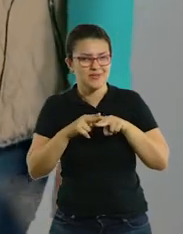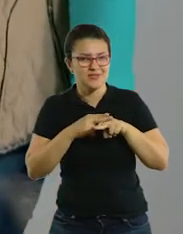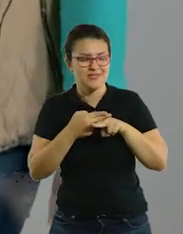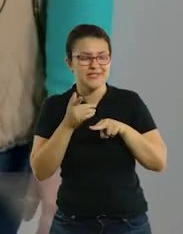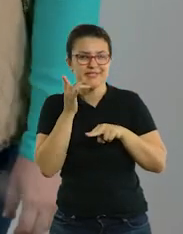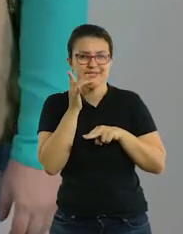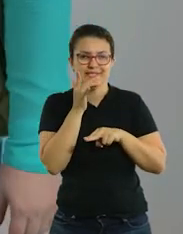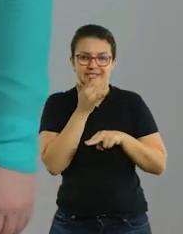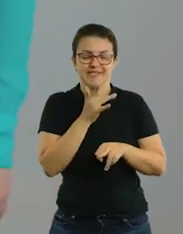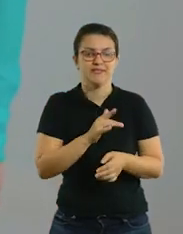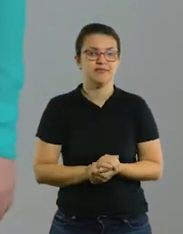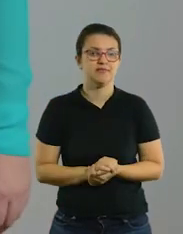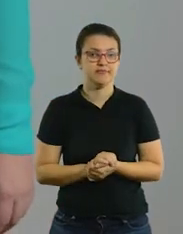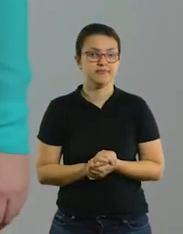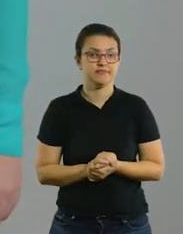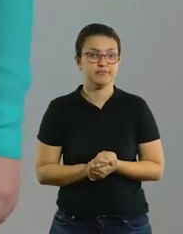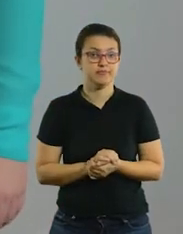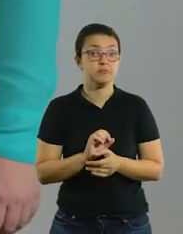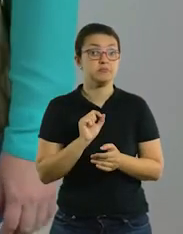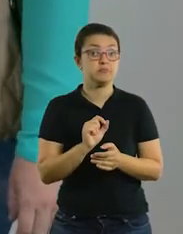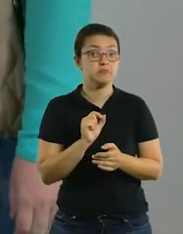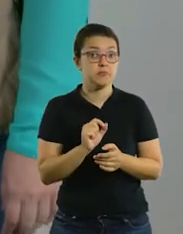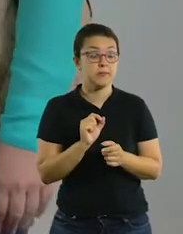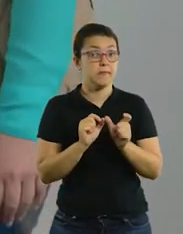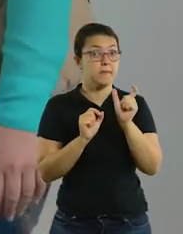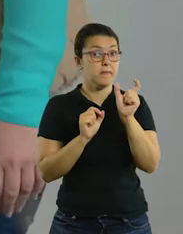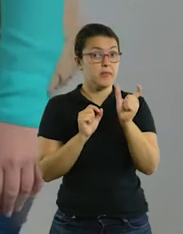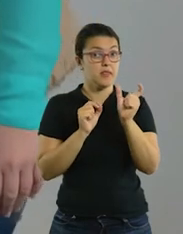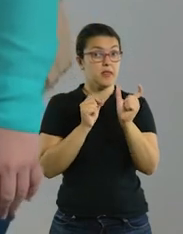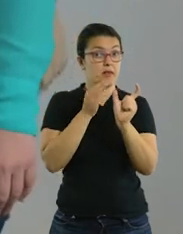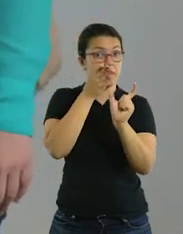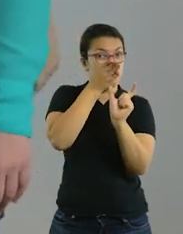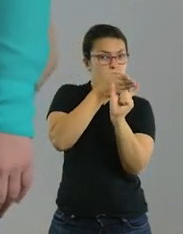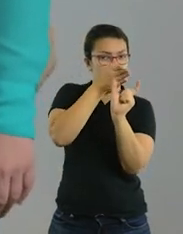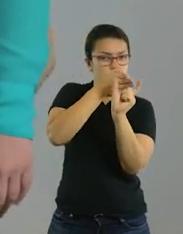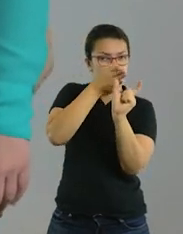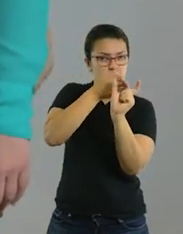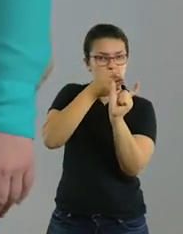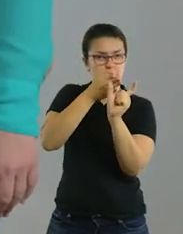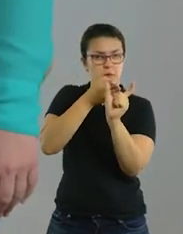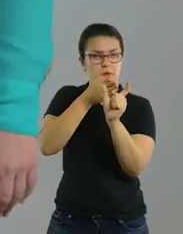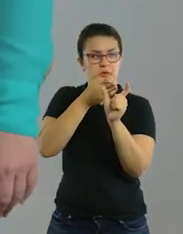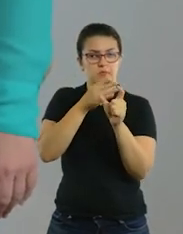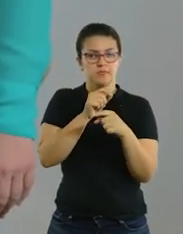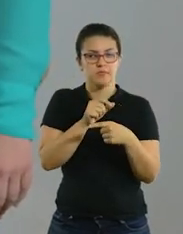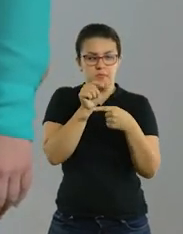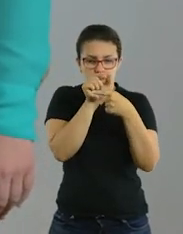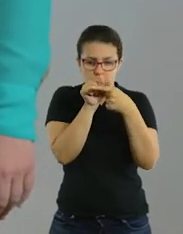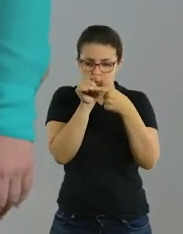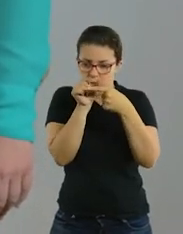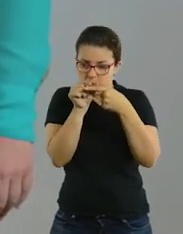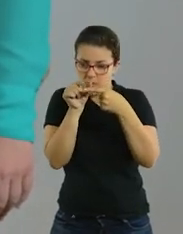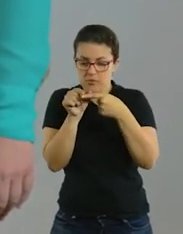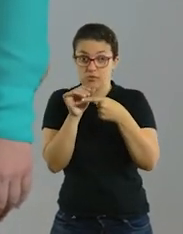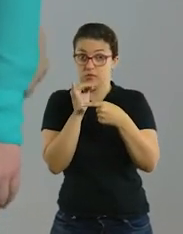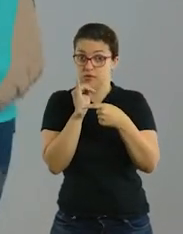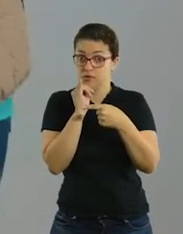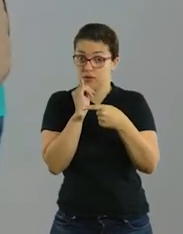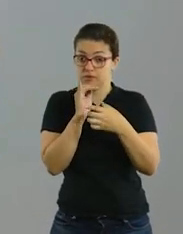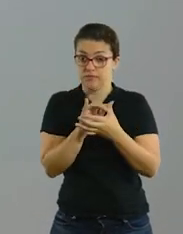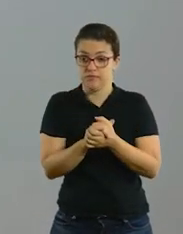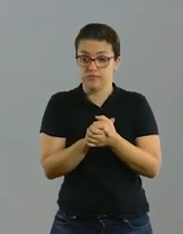E aí você vai separar as sílabas. Então, aqui eu coloquei alguns exemplos para vocês de separação de